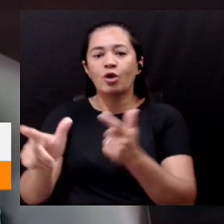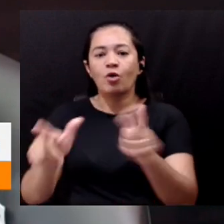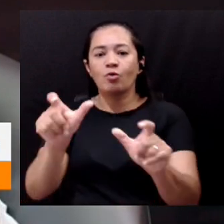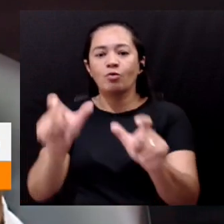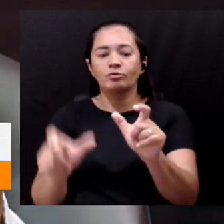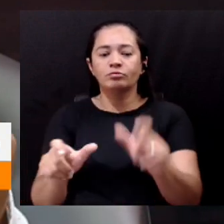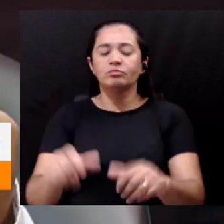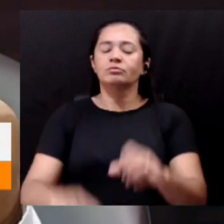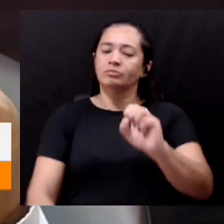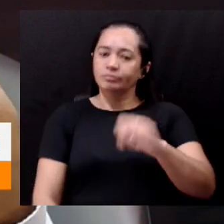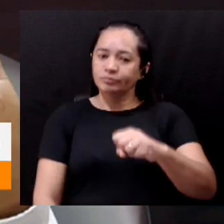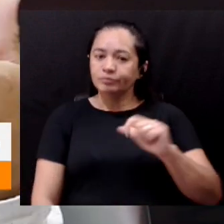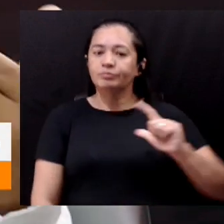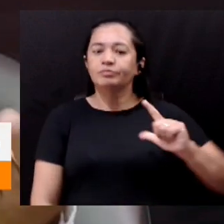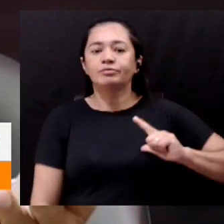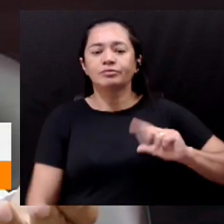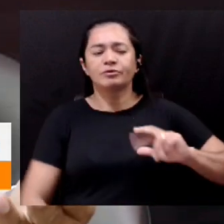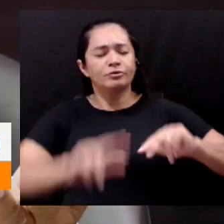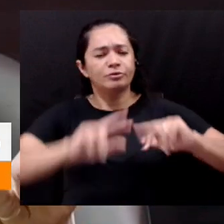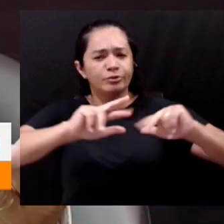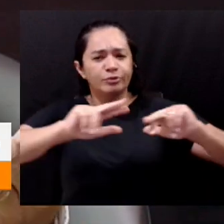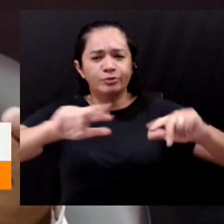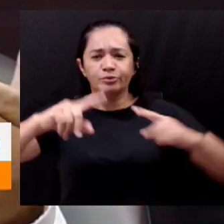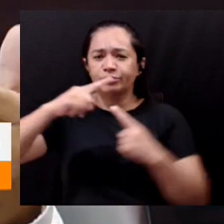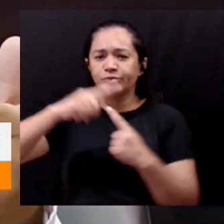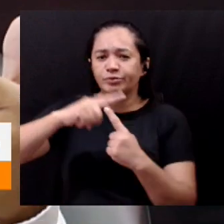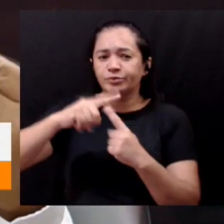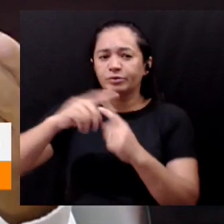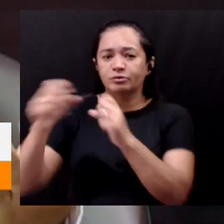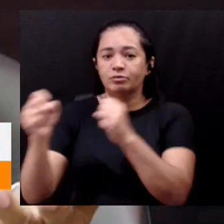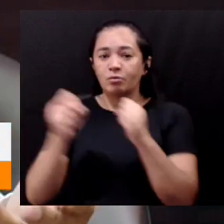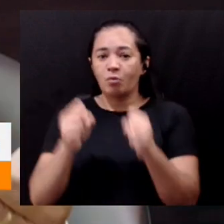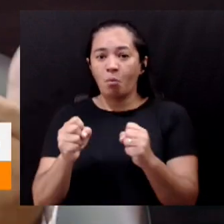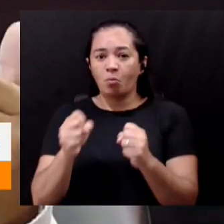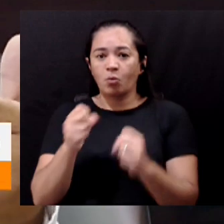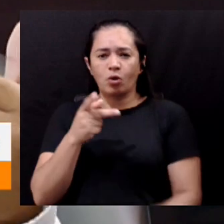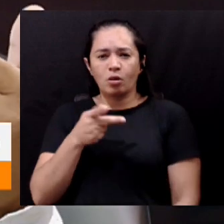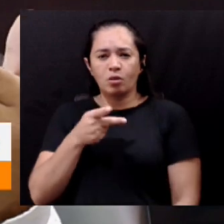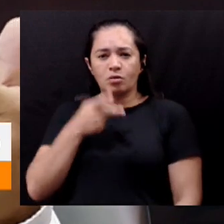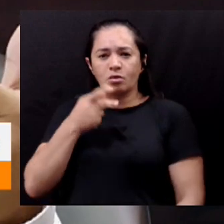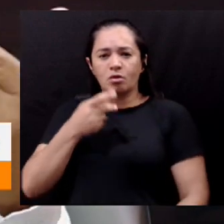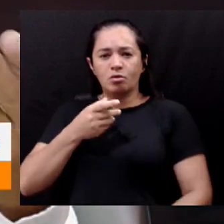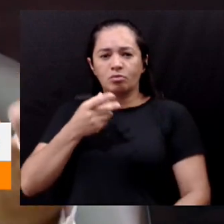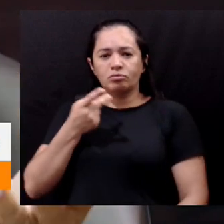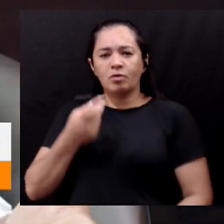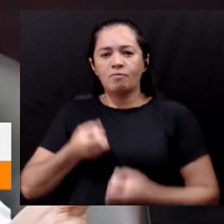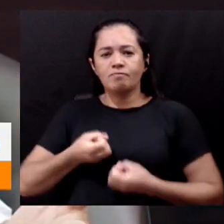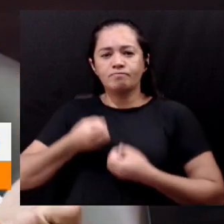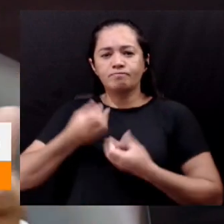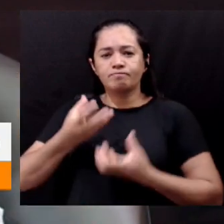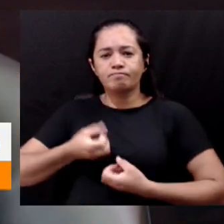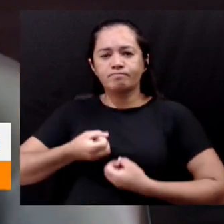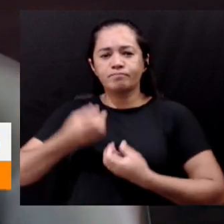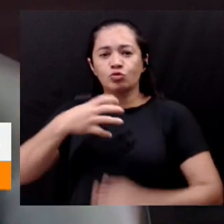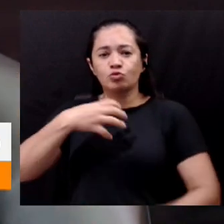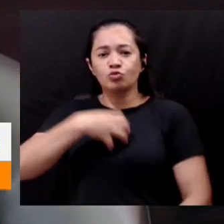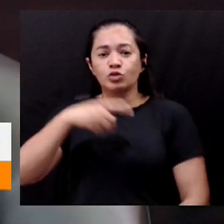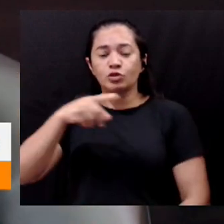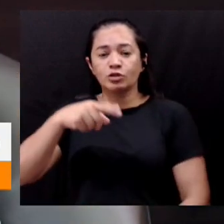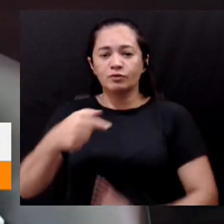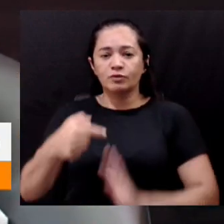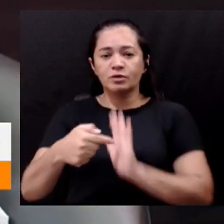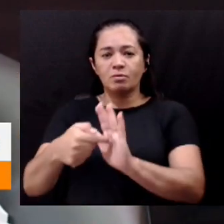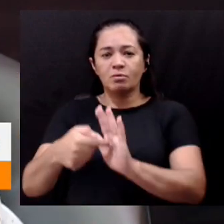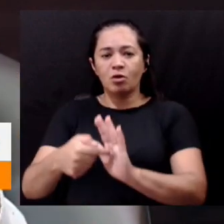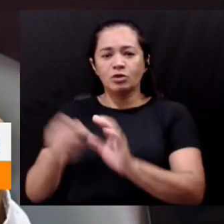poder, né, existe o poder da fala, a como você fala, a forma que você mostra o poder que você tem pela